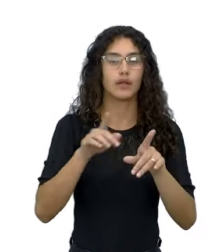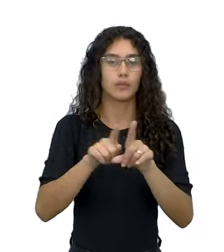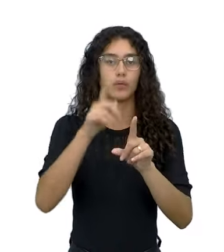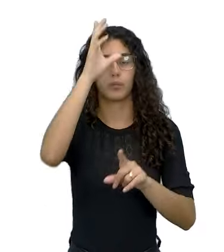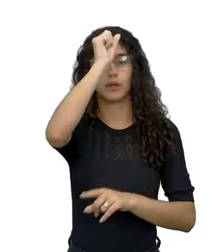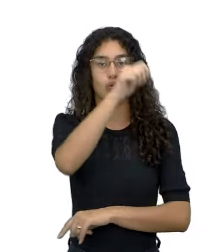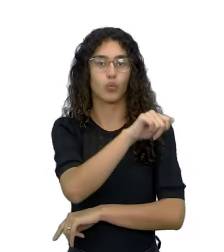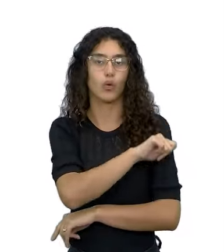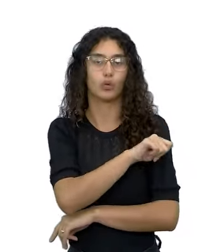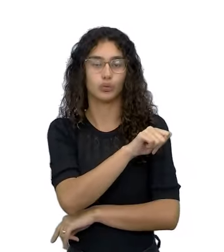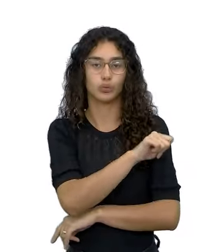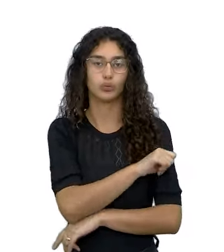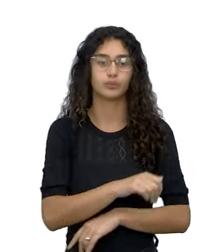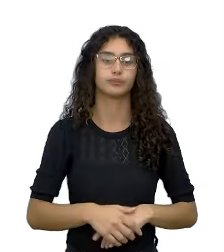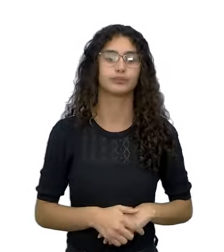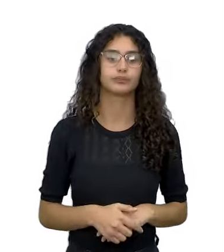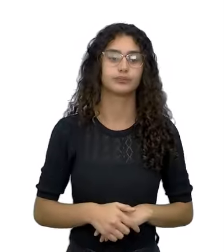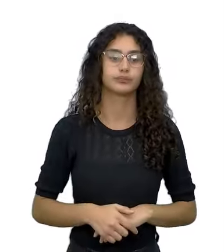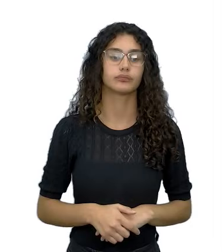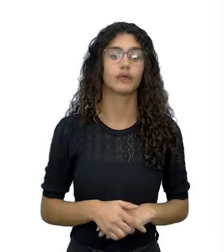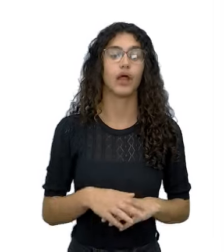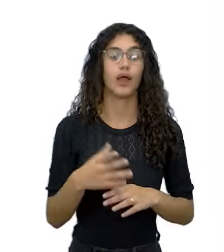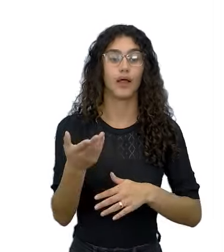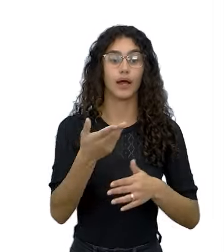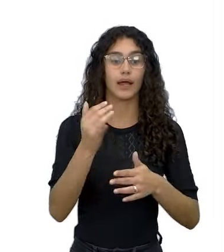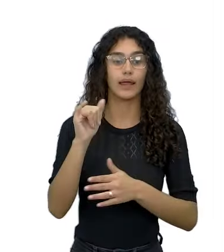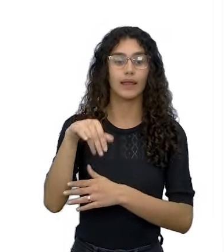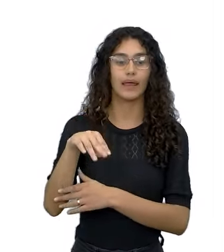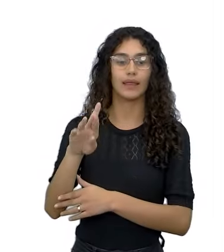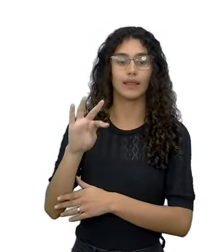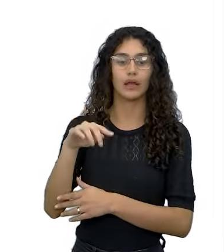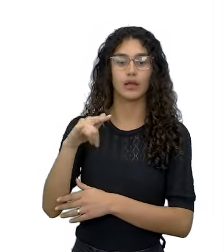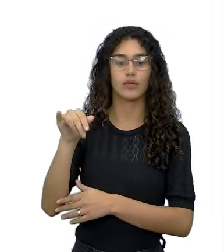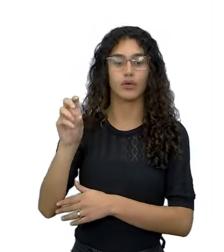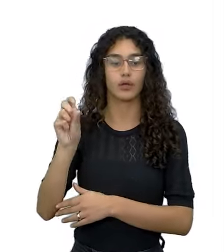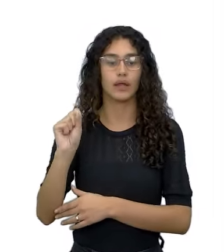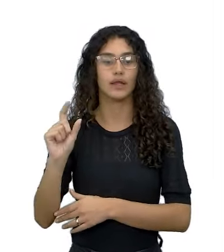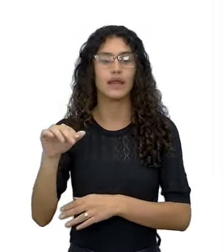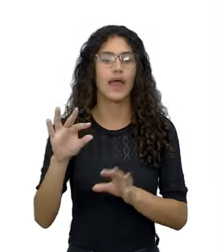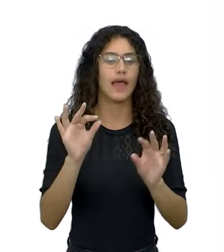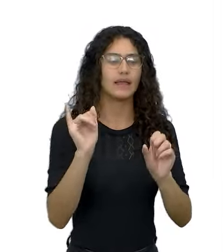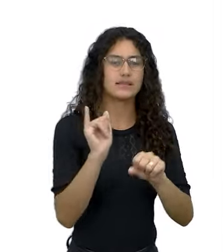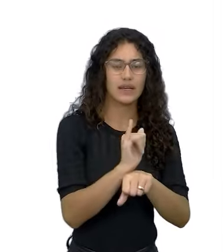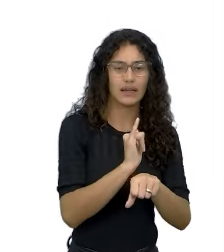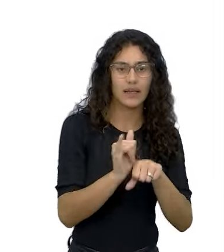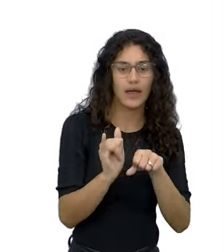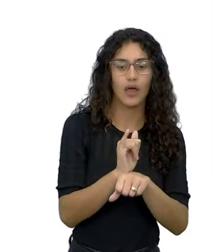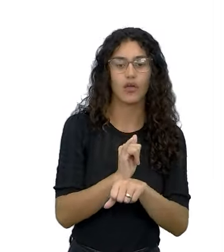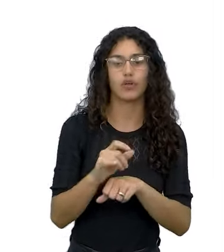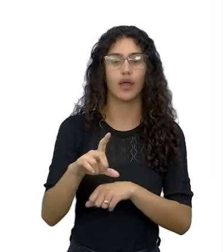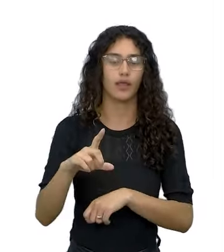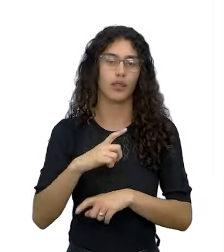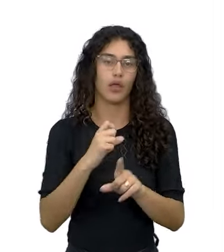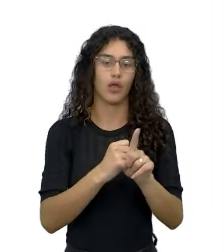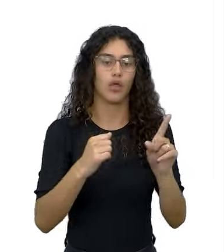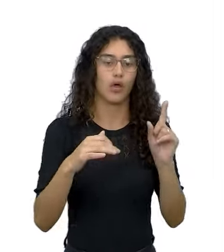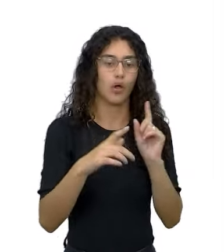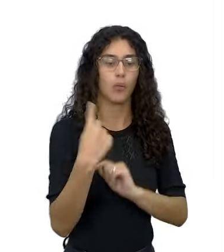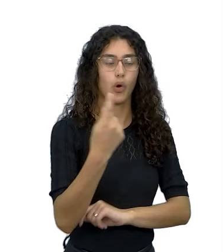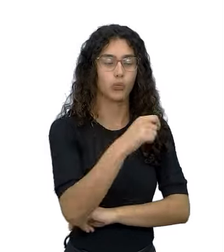estudante. E aí, as socio-interacionais são as questões de estratégias, né, socioculturais, que os